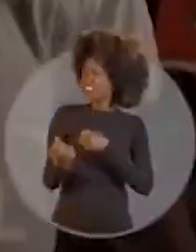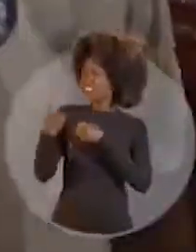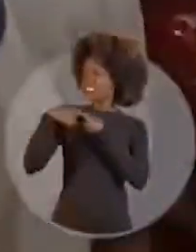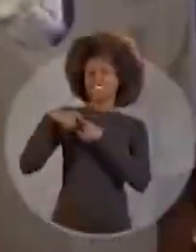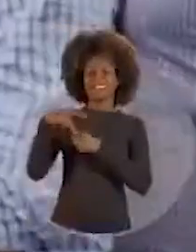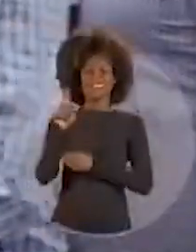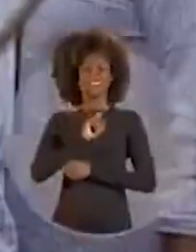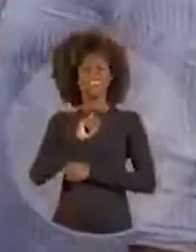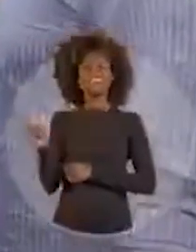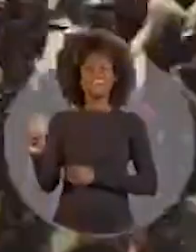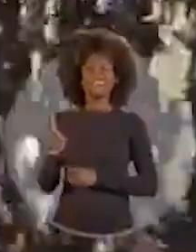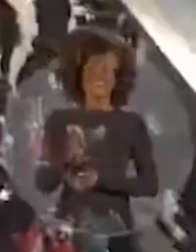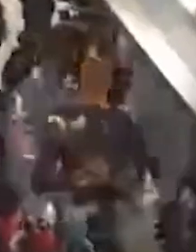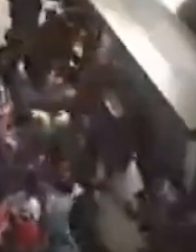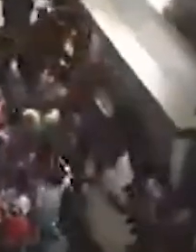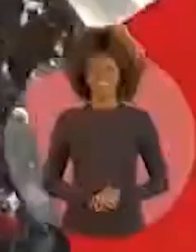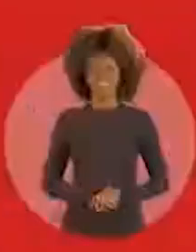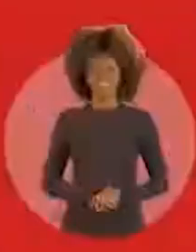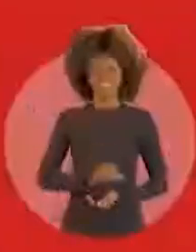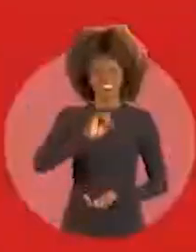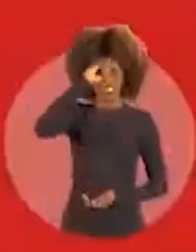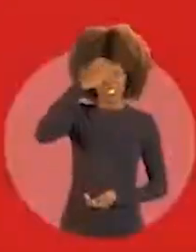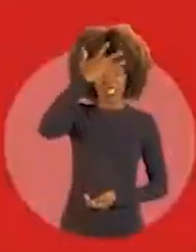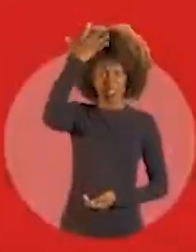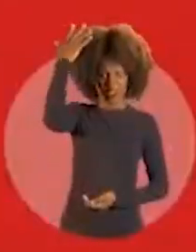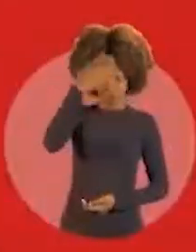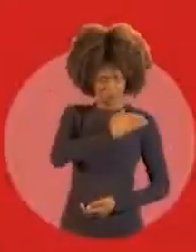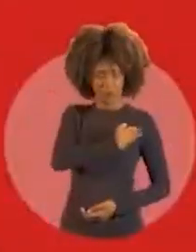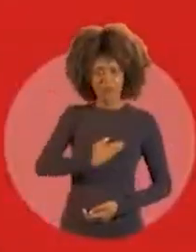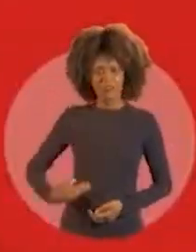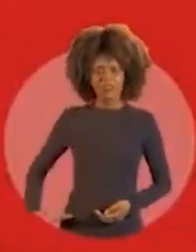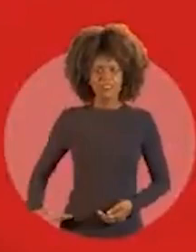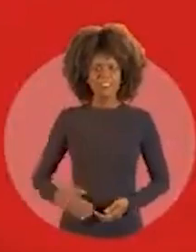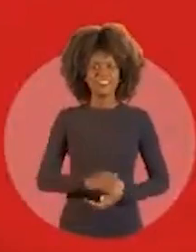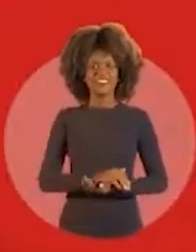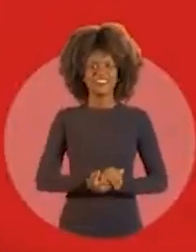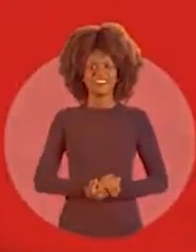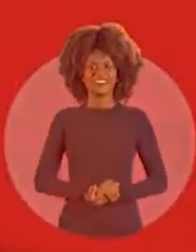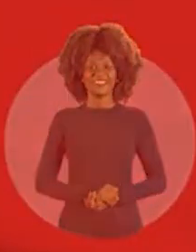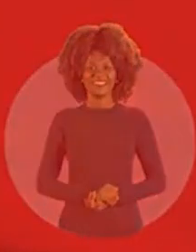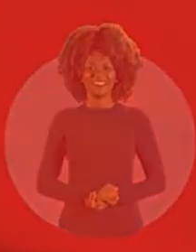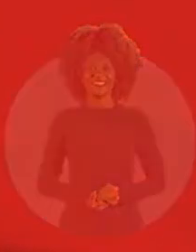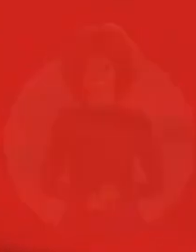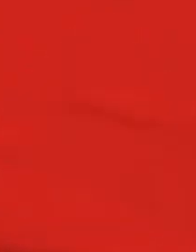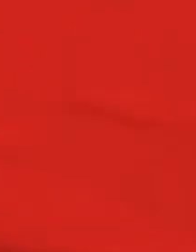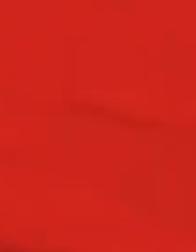voltar pra trás. Jerônimo, governador, é 13.